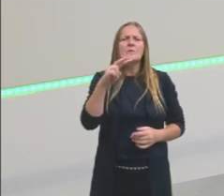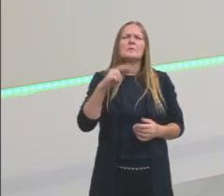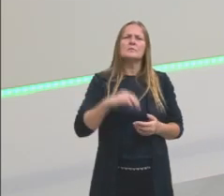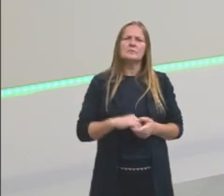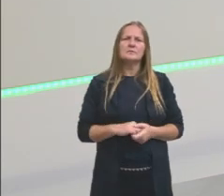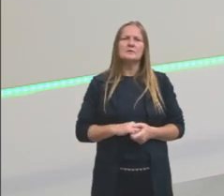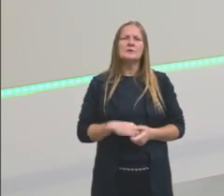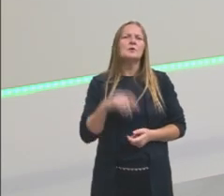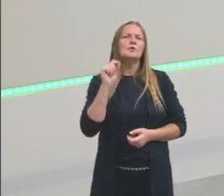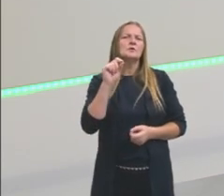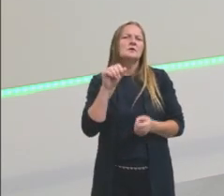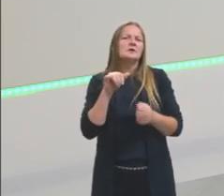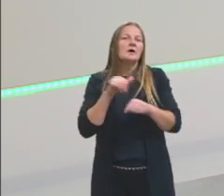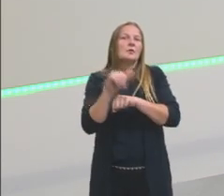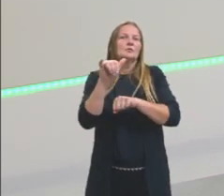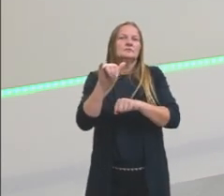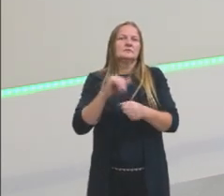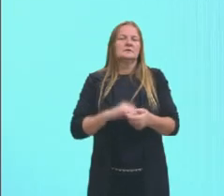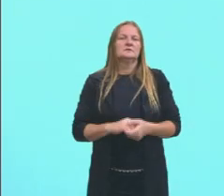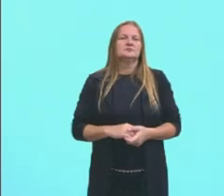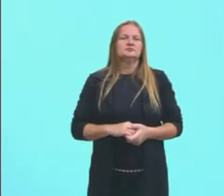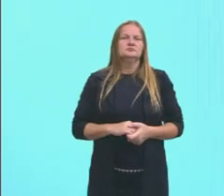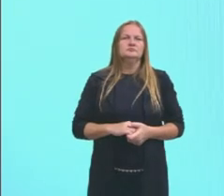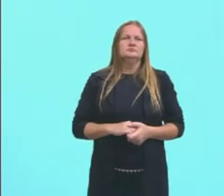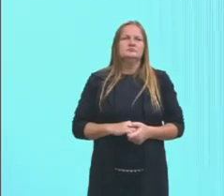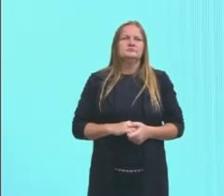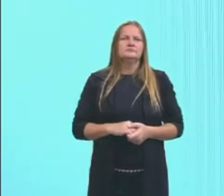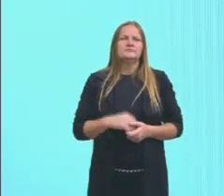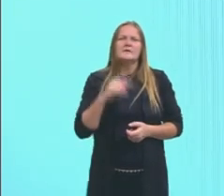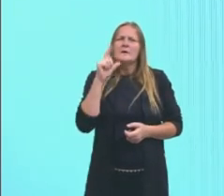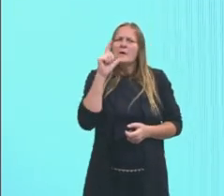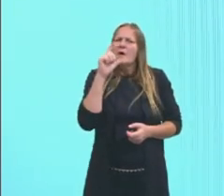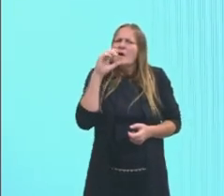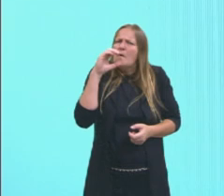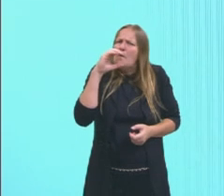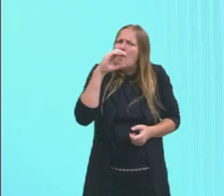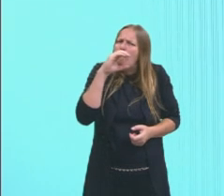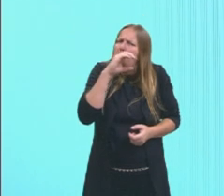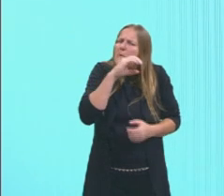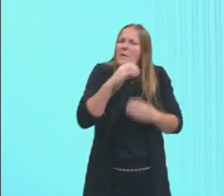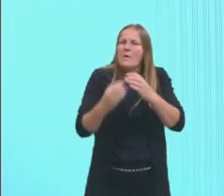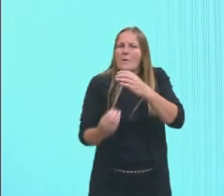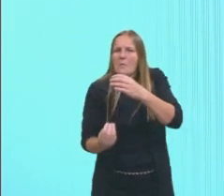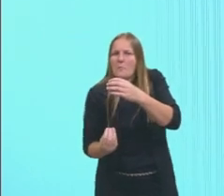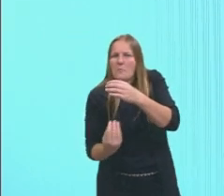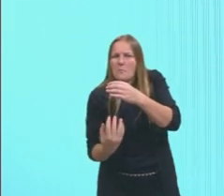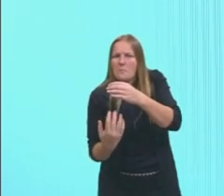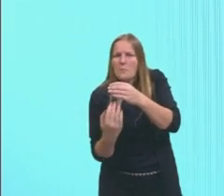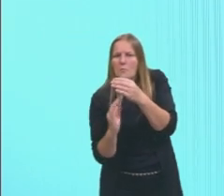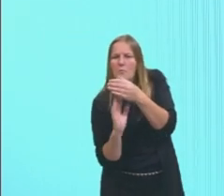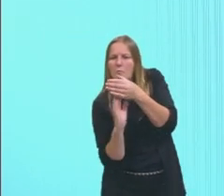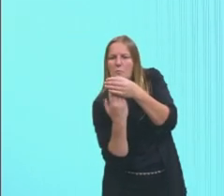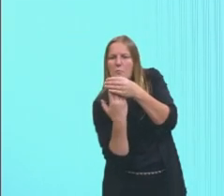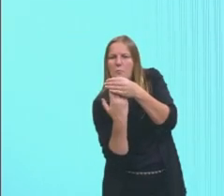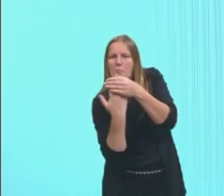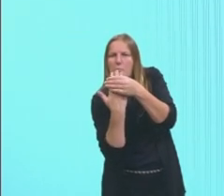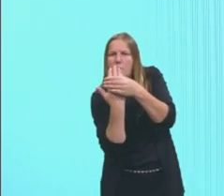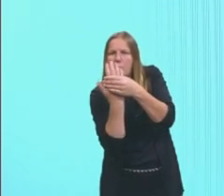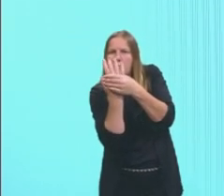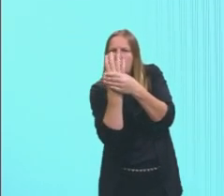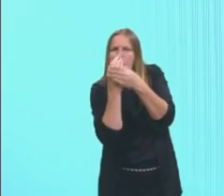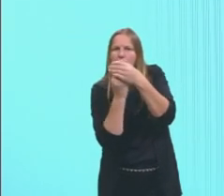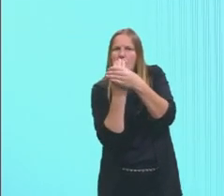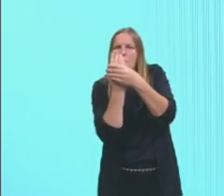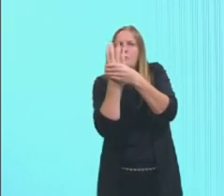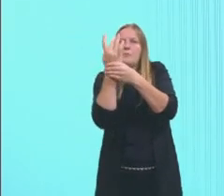o que que vai acontecer quando nós temos Essa parte aí esquentando né e forçando mas não ter vulcões é